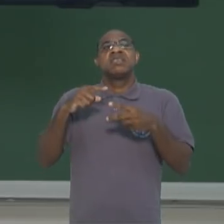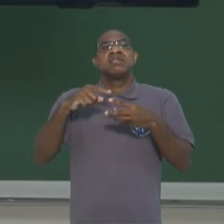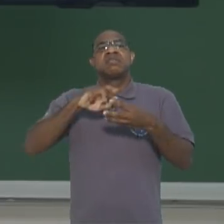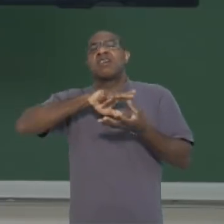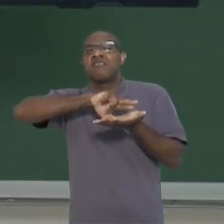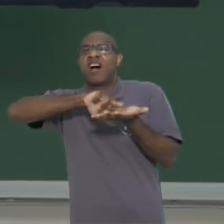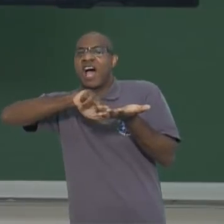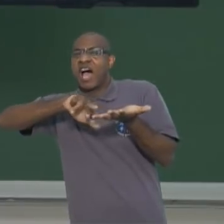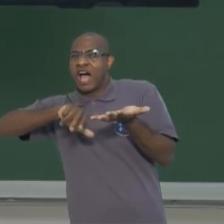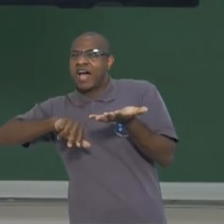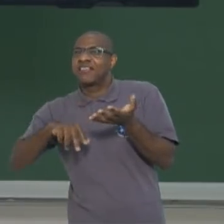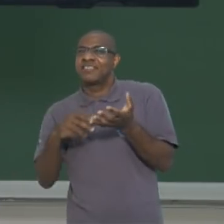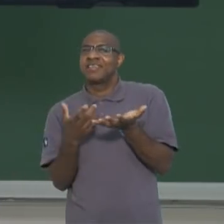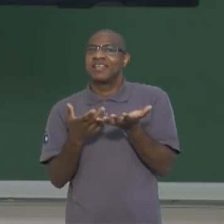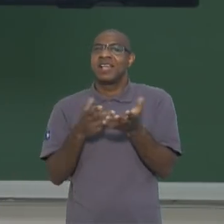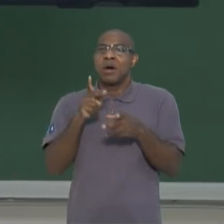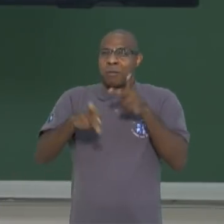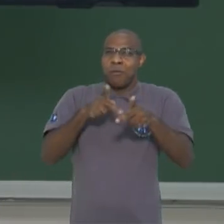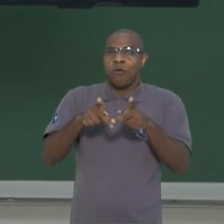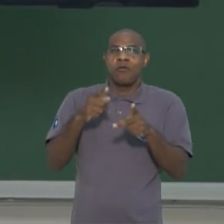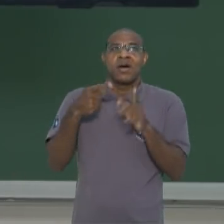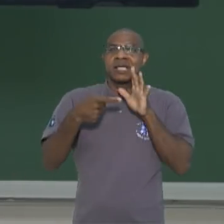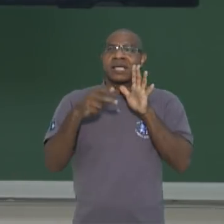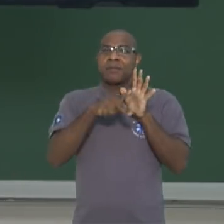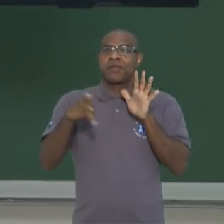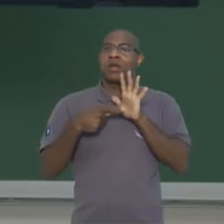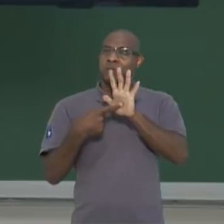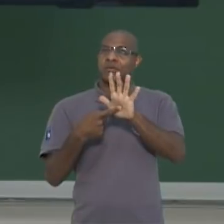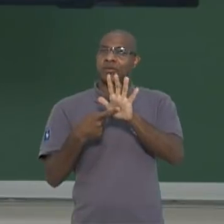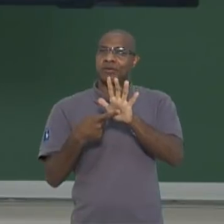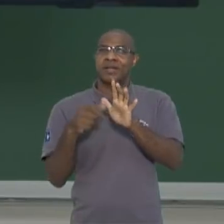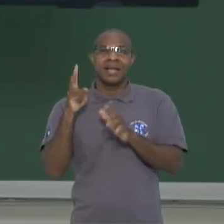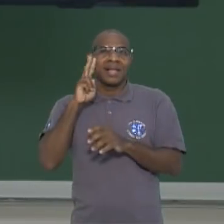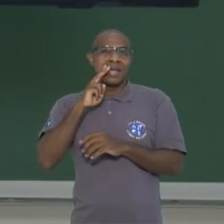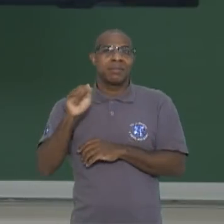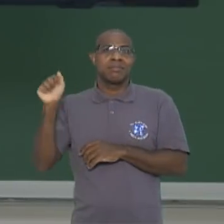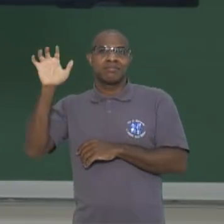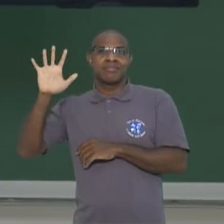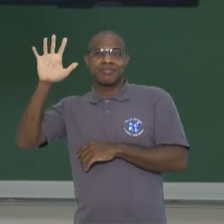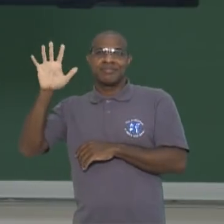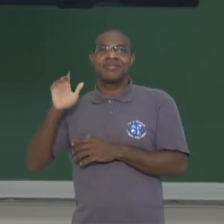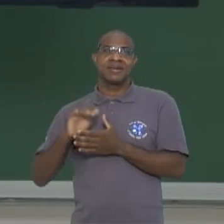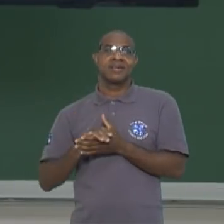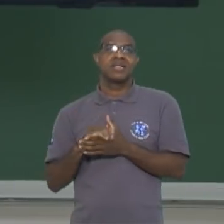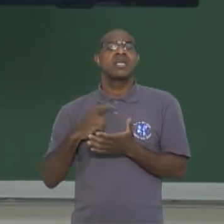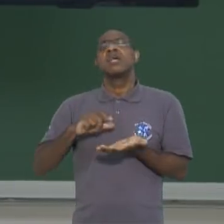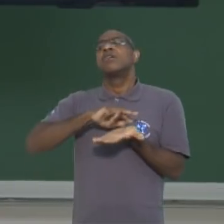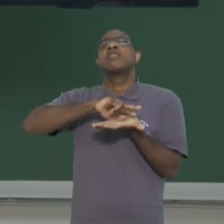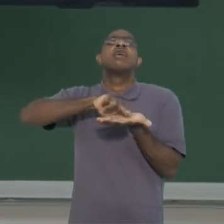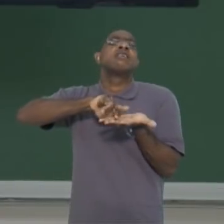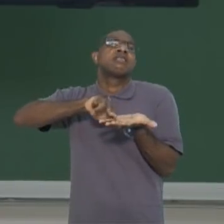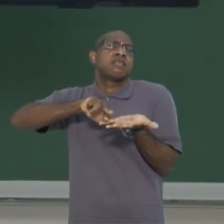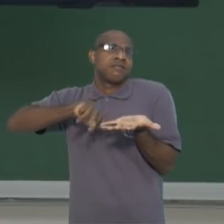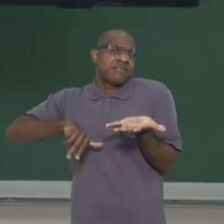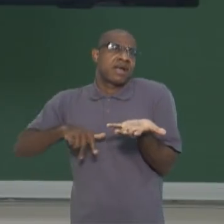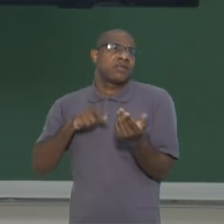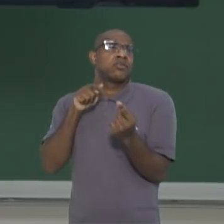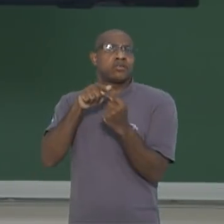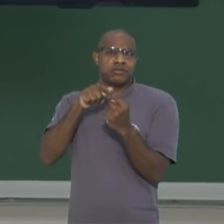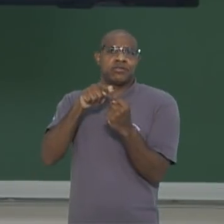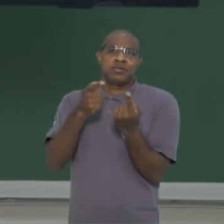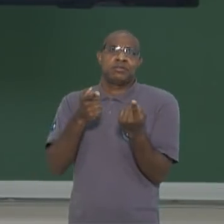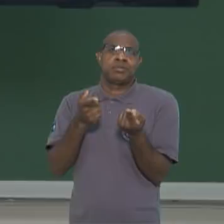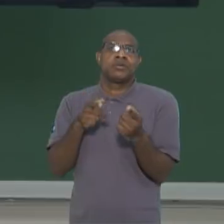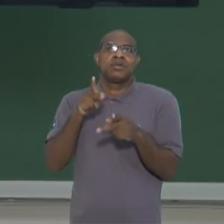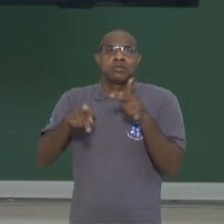ostrogodos, alamanos, né? Poderiam colocar os francos. Então aí tem várias opções aí para você montar os 3 povos